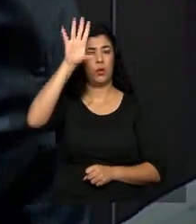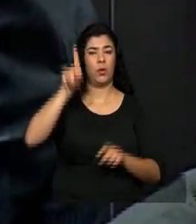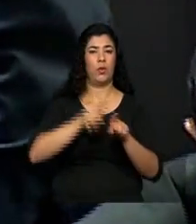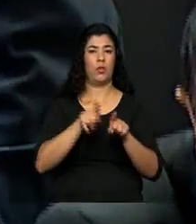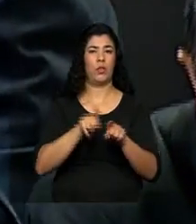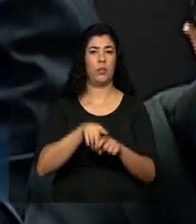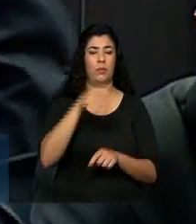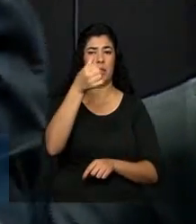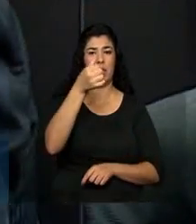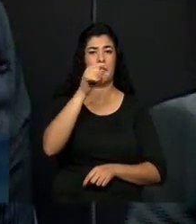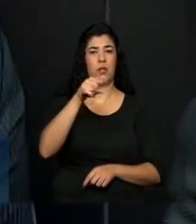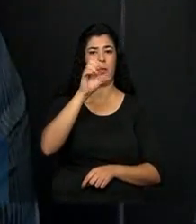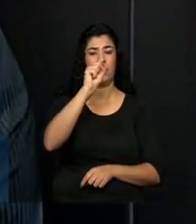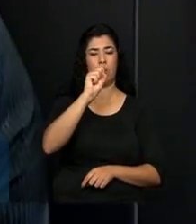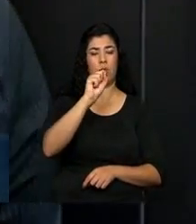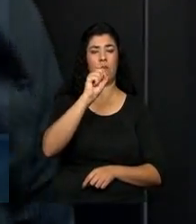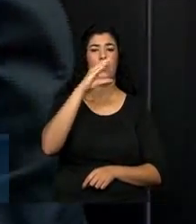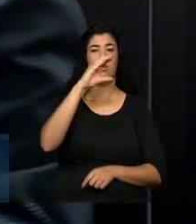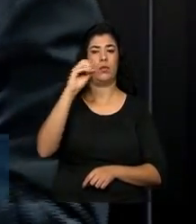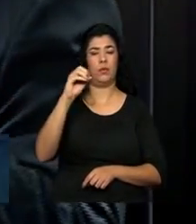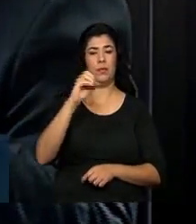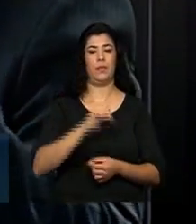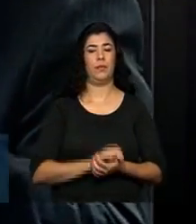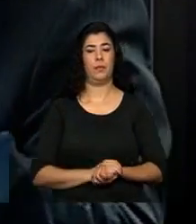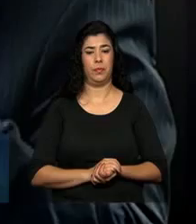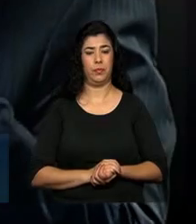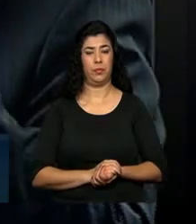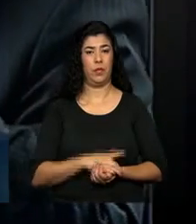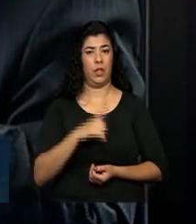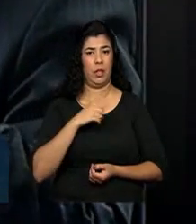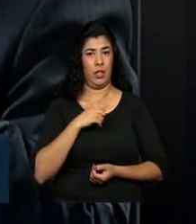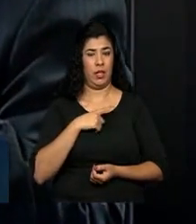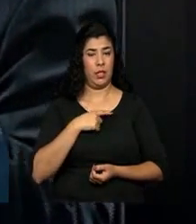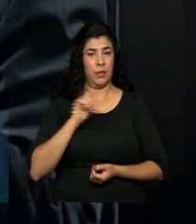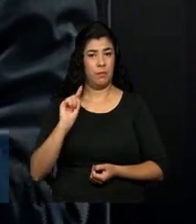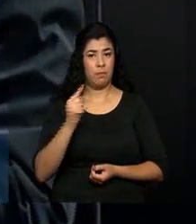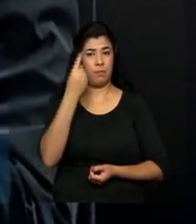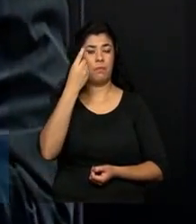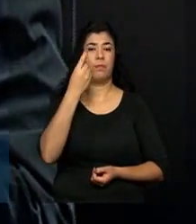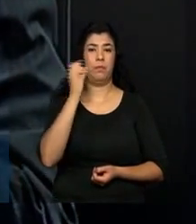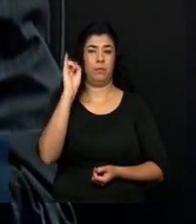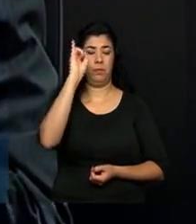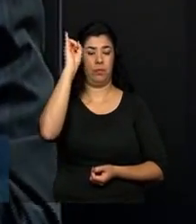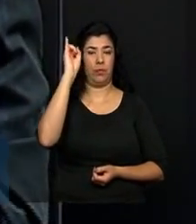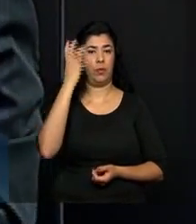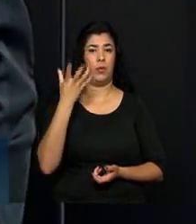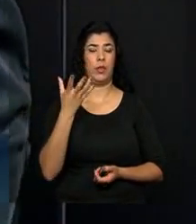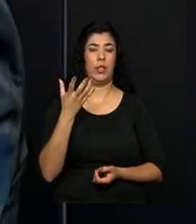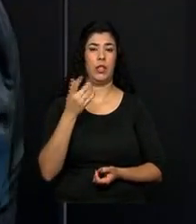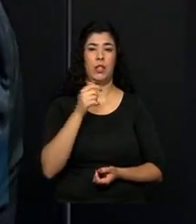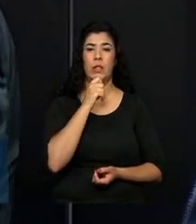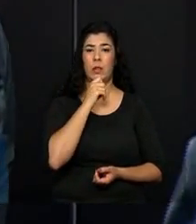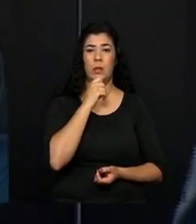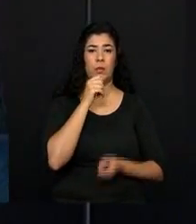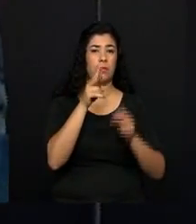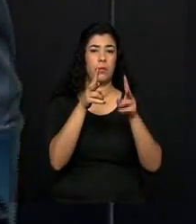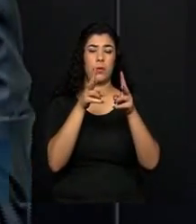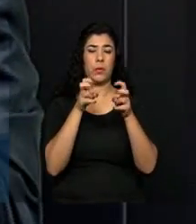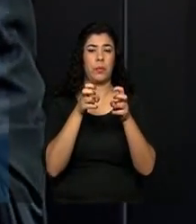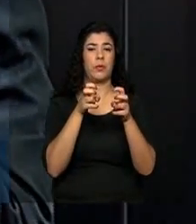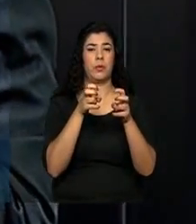centro-oeste eh um detalhe importante que eu acho que eu não não não não